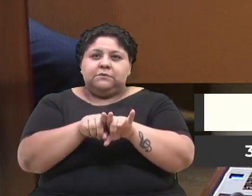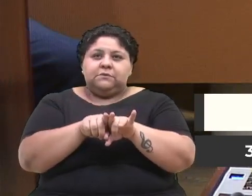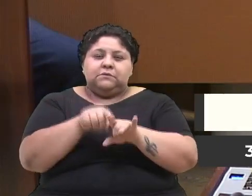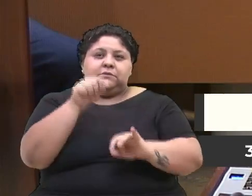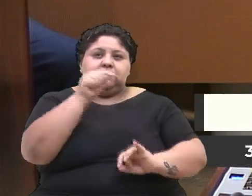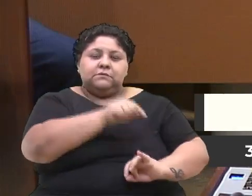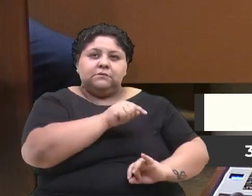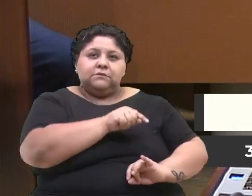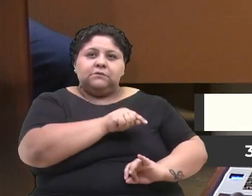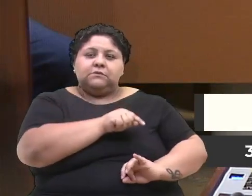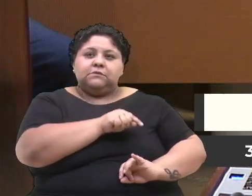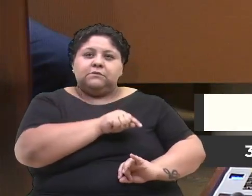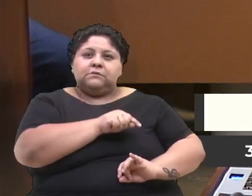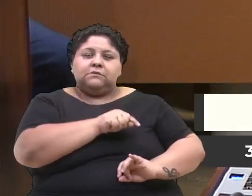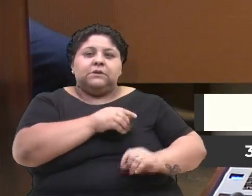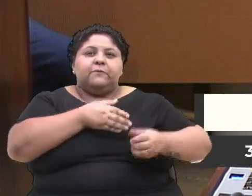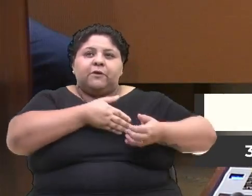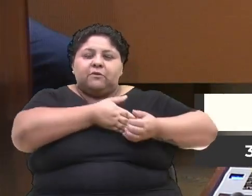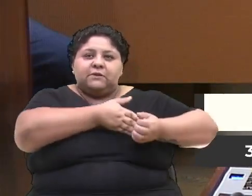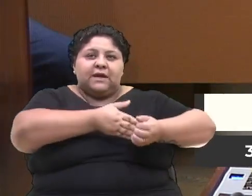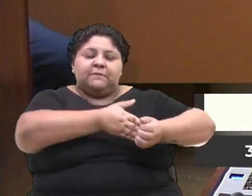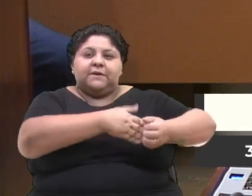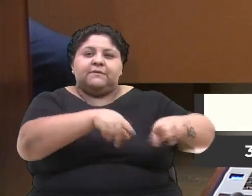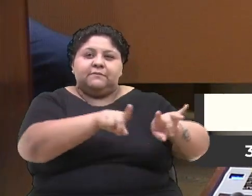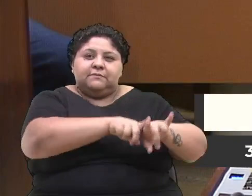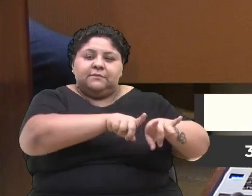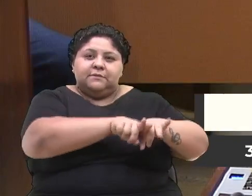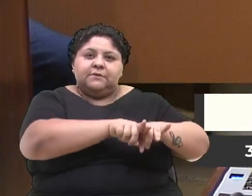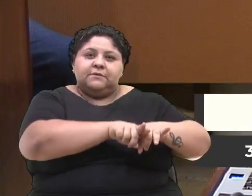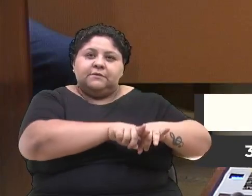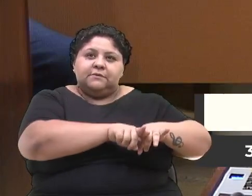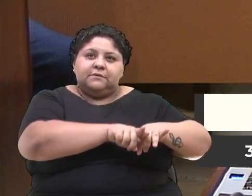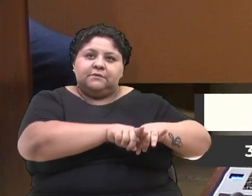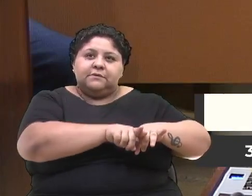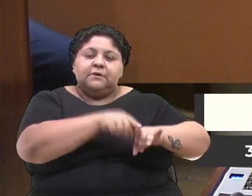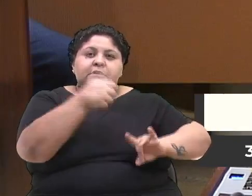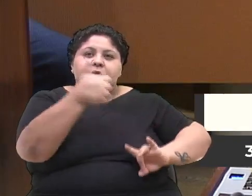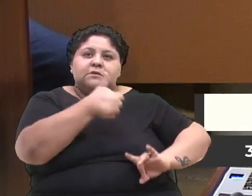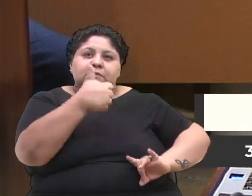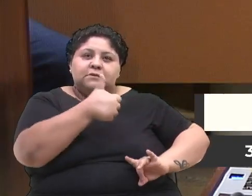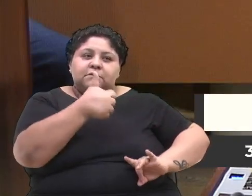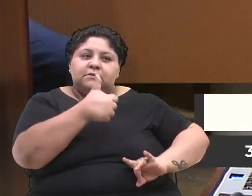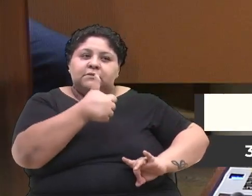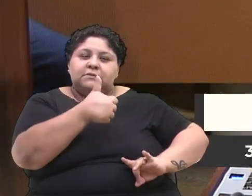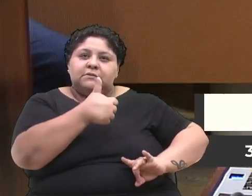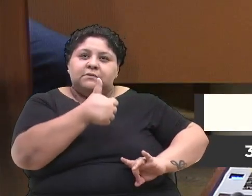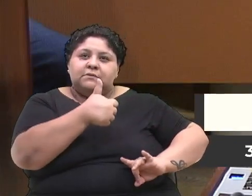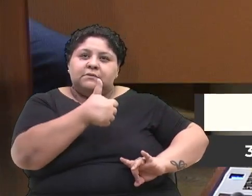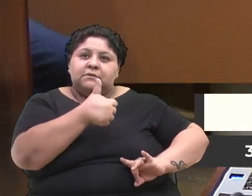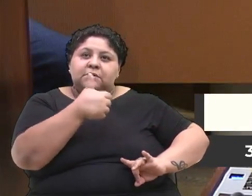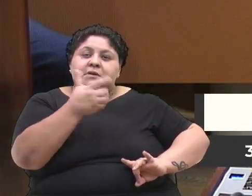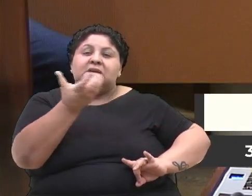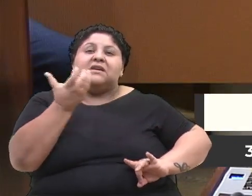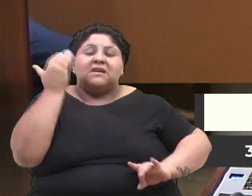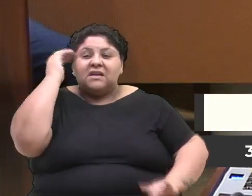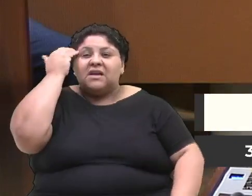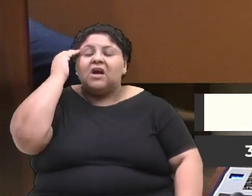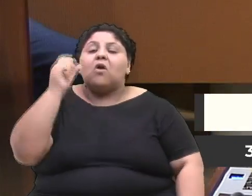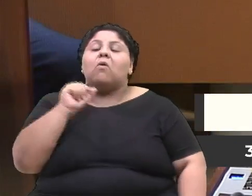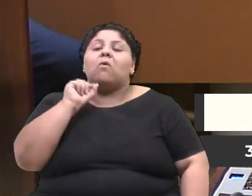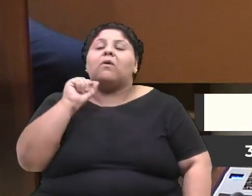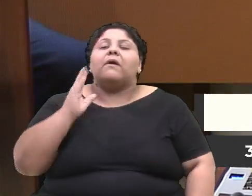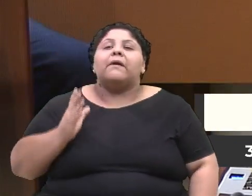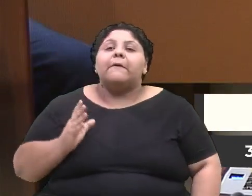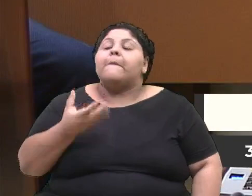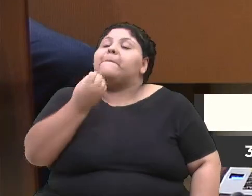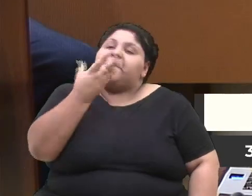estejam acompanhando o nascimento dos seus filhos, dos familiares. Primeira coisa que a gente quer saber é se o filho está